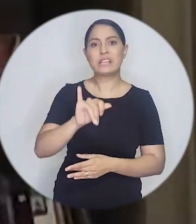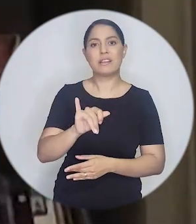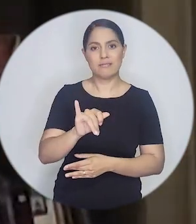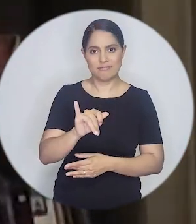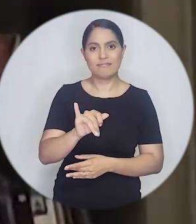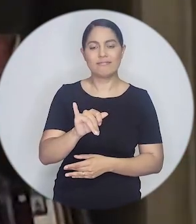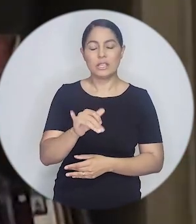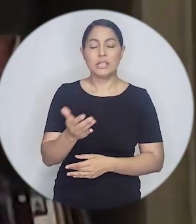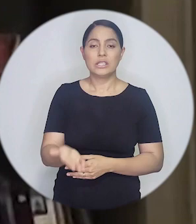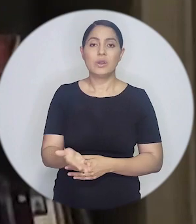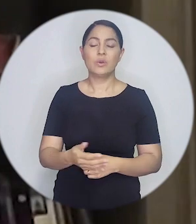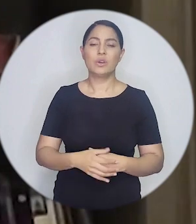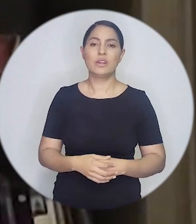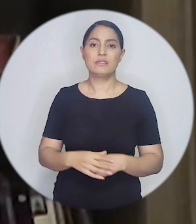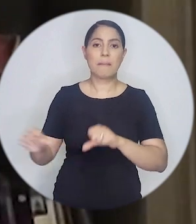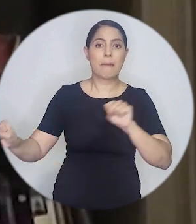né?